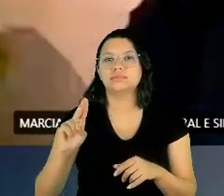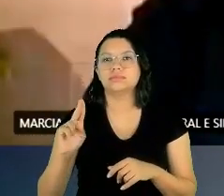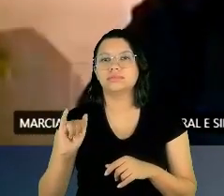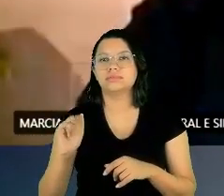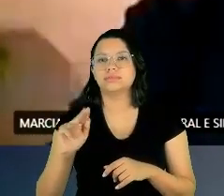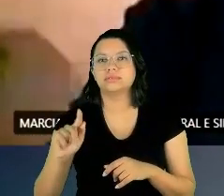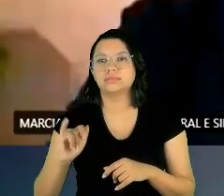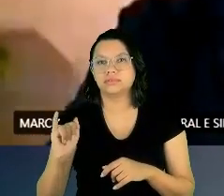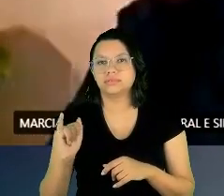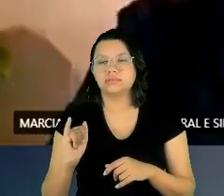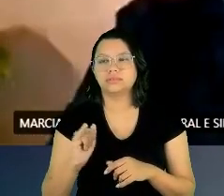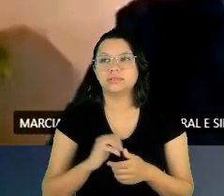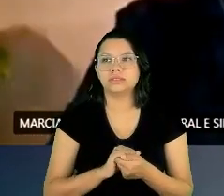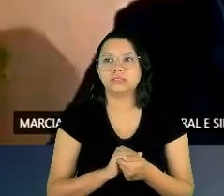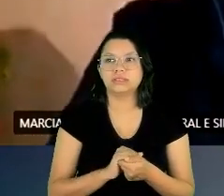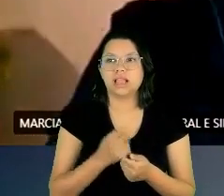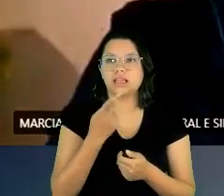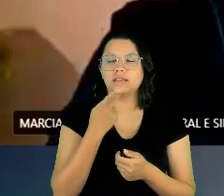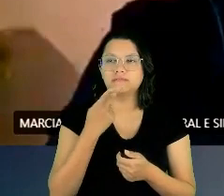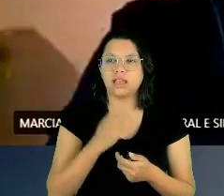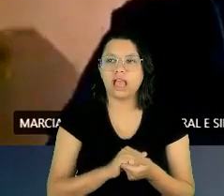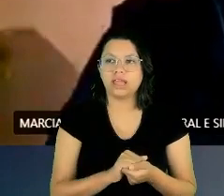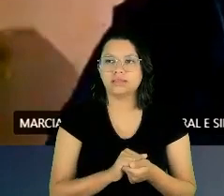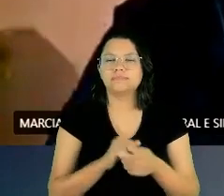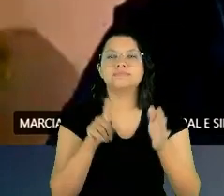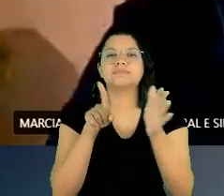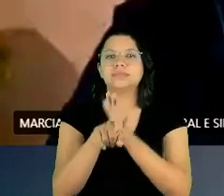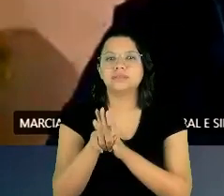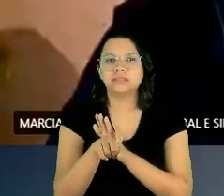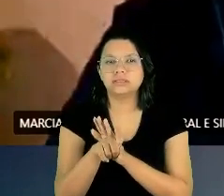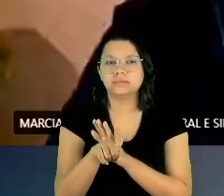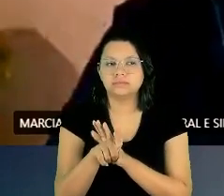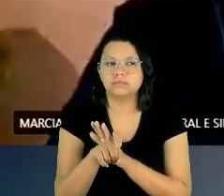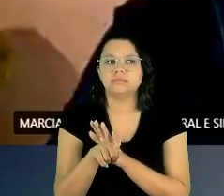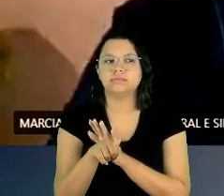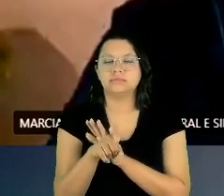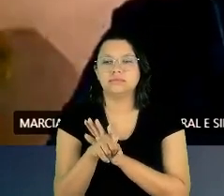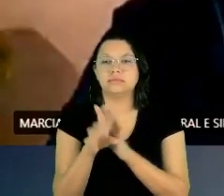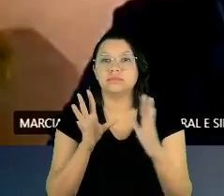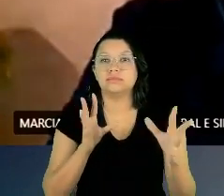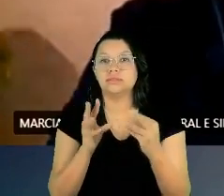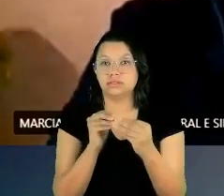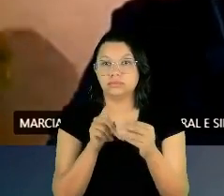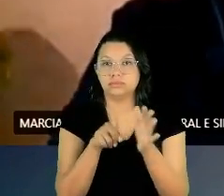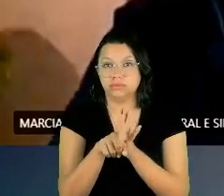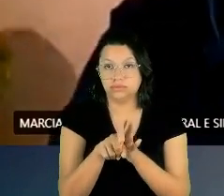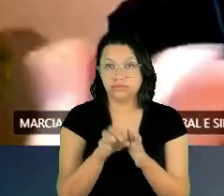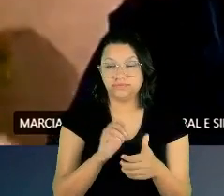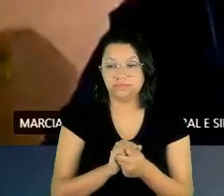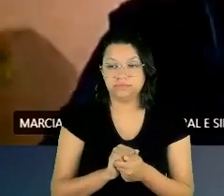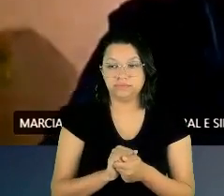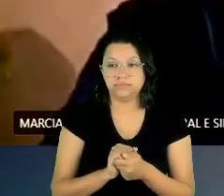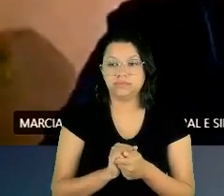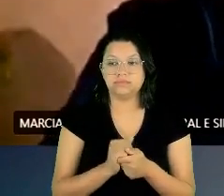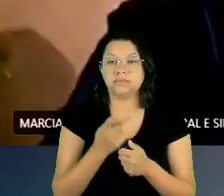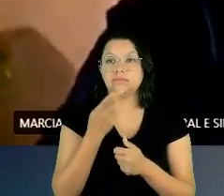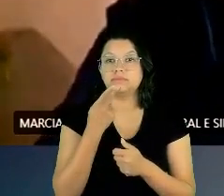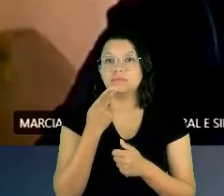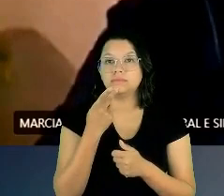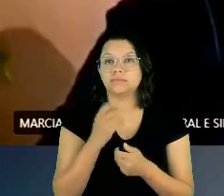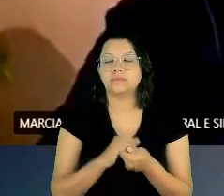doutora Luíse Vilela Filgueiras, ela pergunta o seguinte, citando Simone, eu vou resumir a